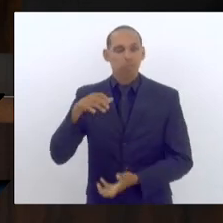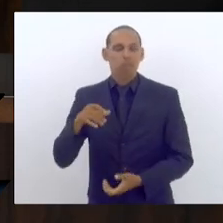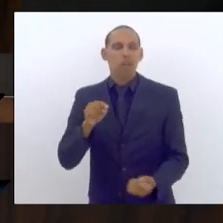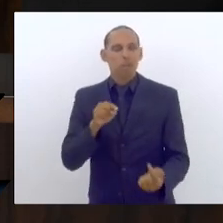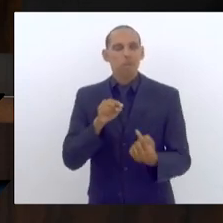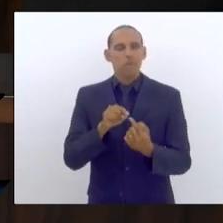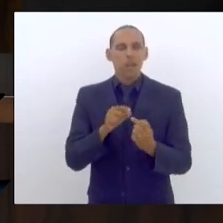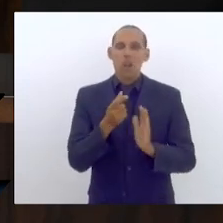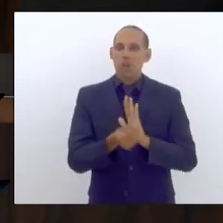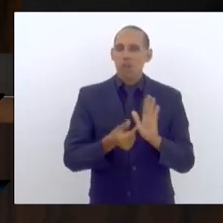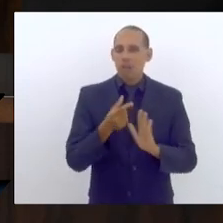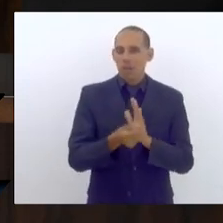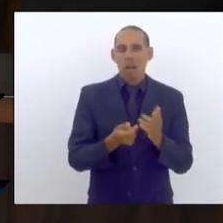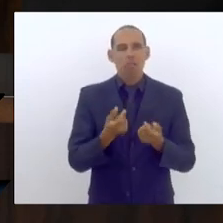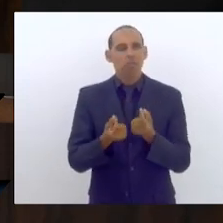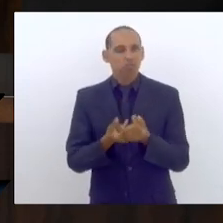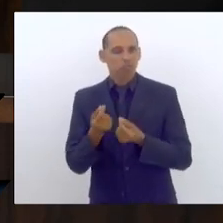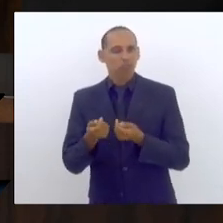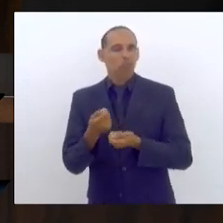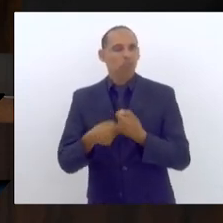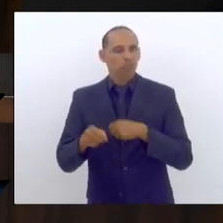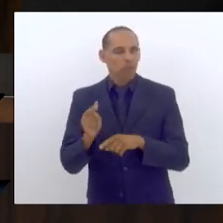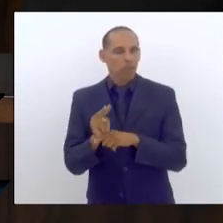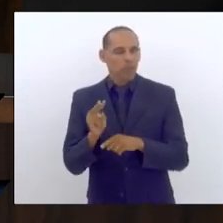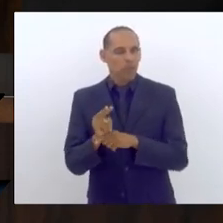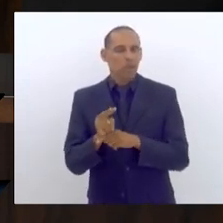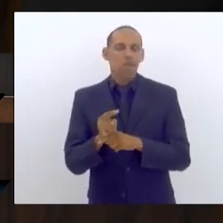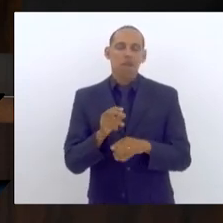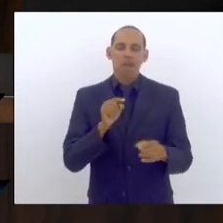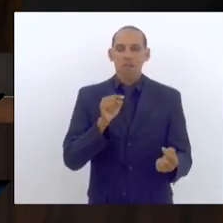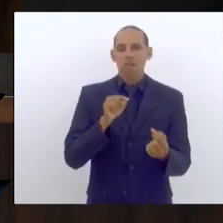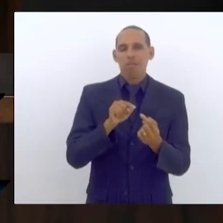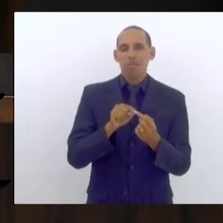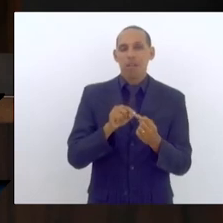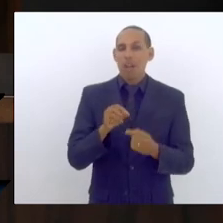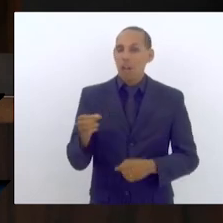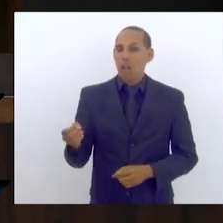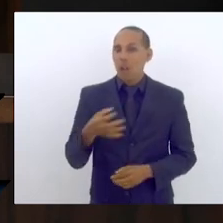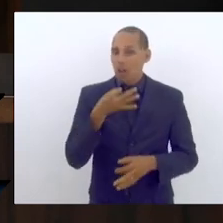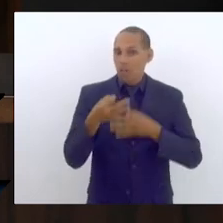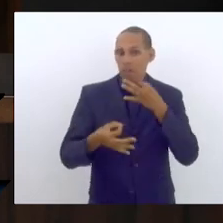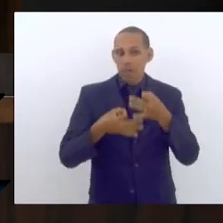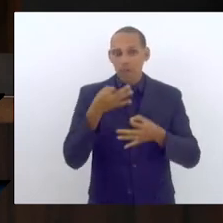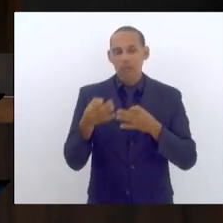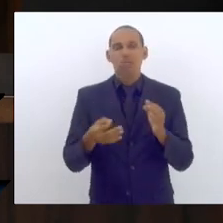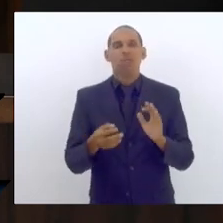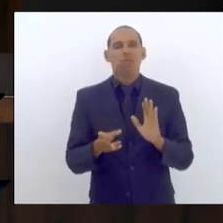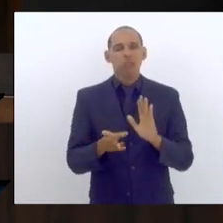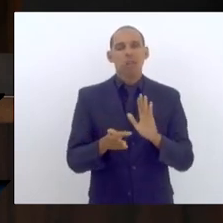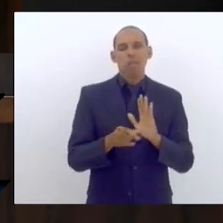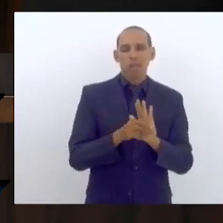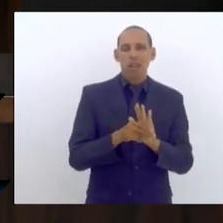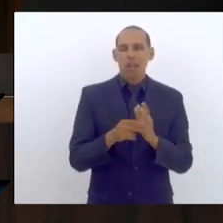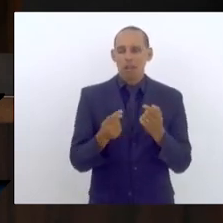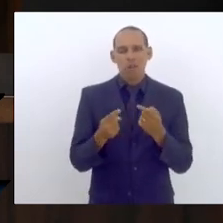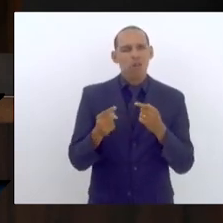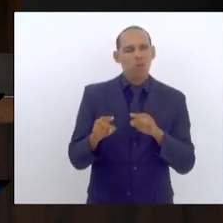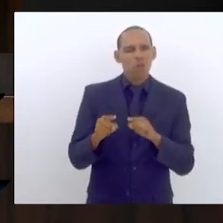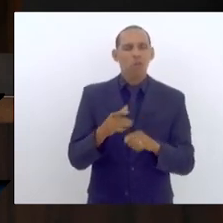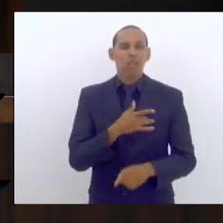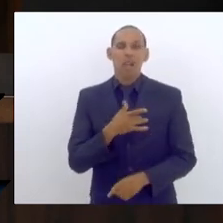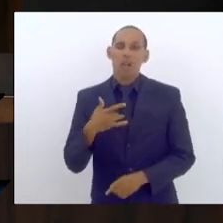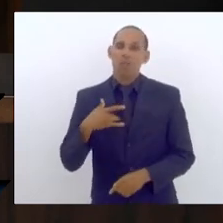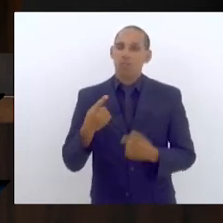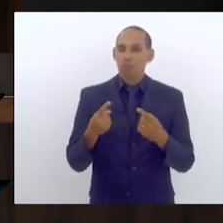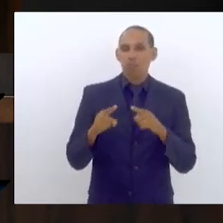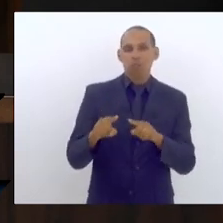fiscalização financeira e controle favorável. Novos pareceres à emenda de plenário das comissões de Constituição e Justiça, contrário, de saúde,